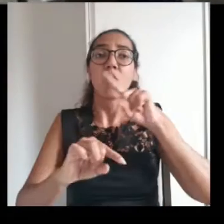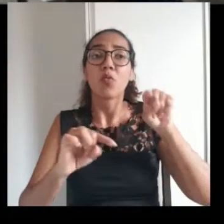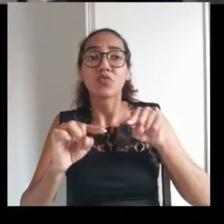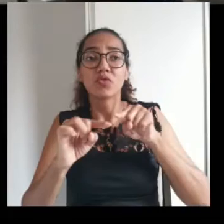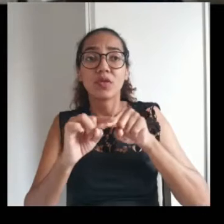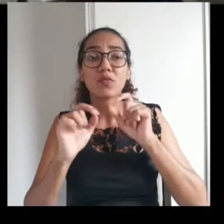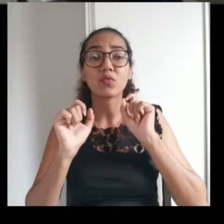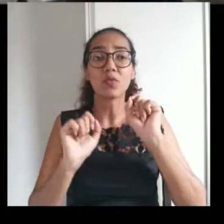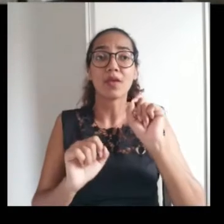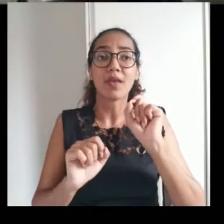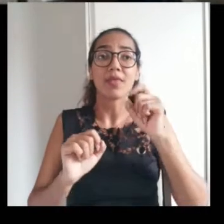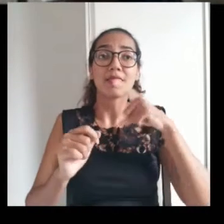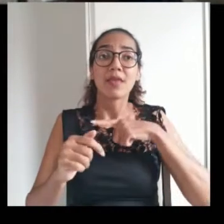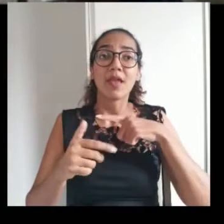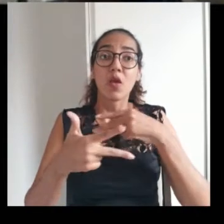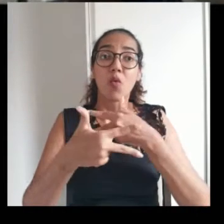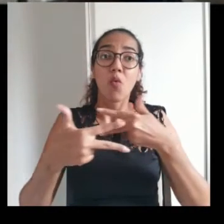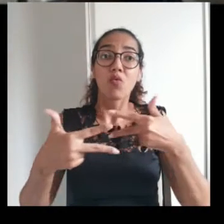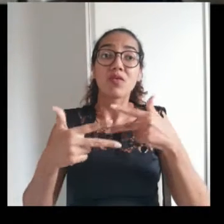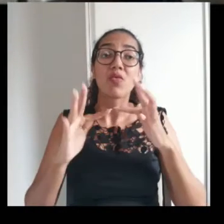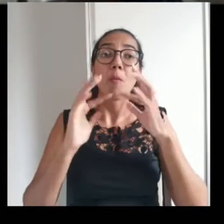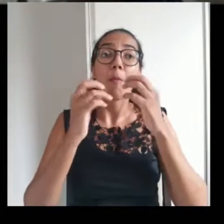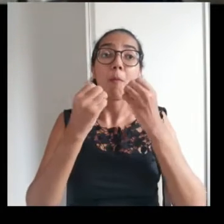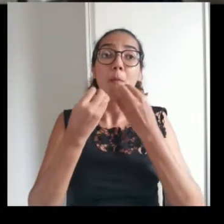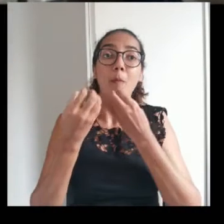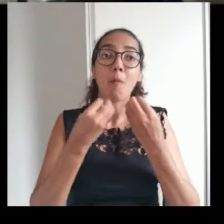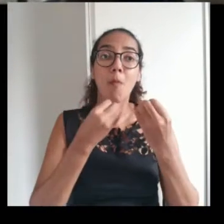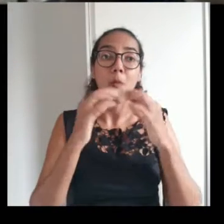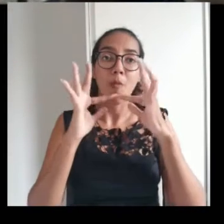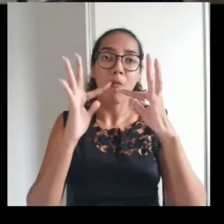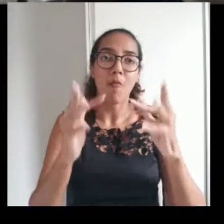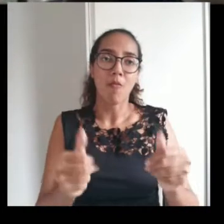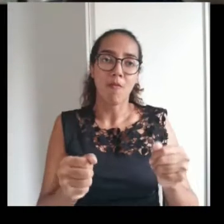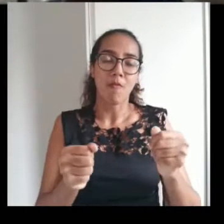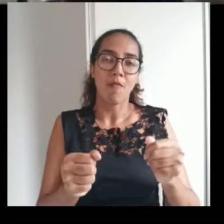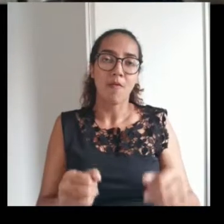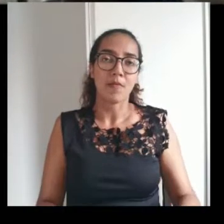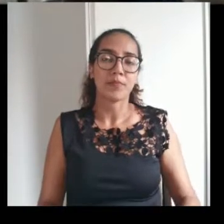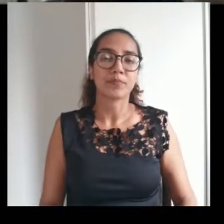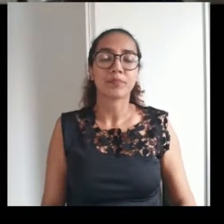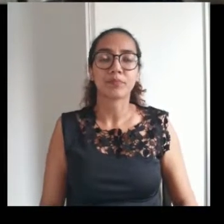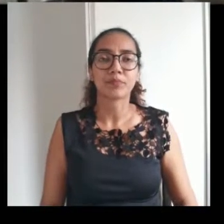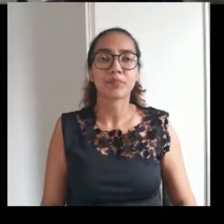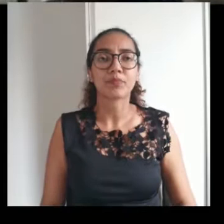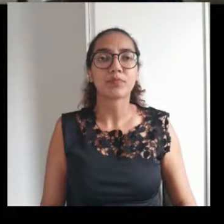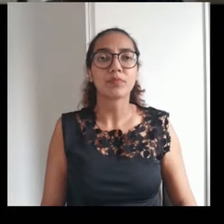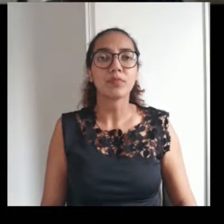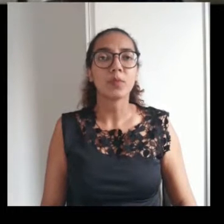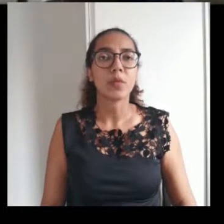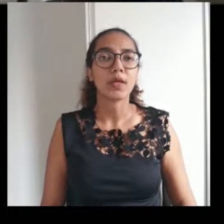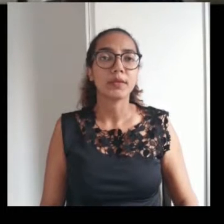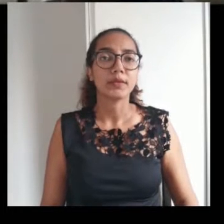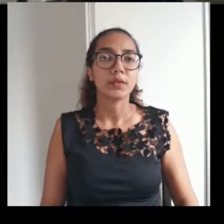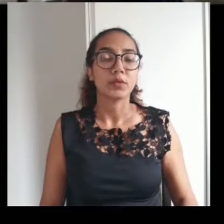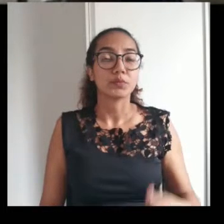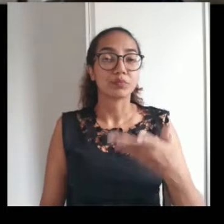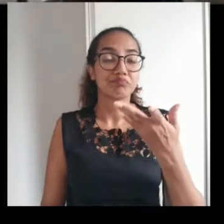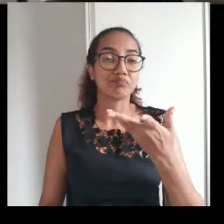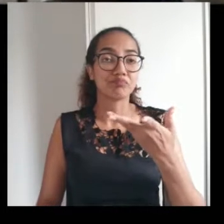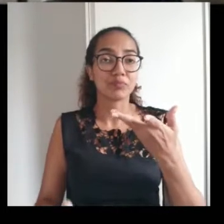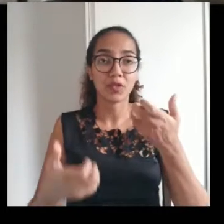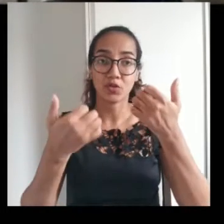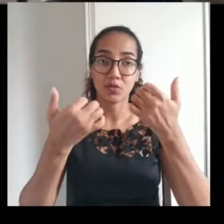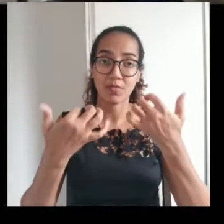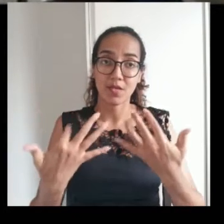atributos de qualidade? O que seriam essas restrições? Então, por exemplo, aqui, ó, do ponto de vista de restrições, a gente vai